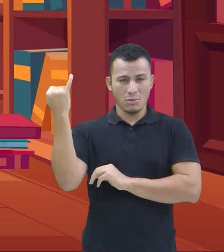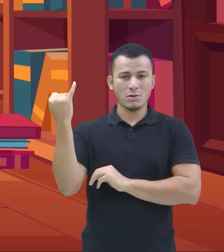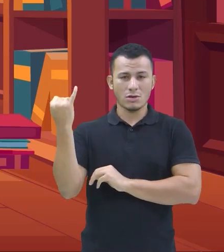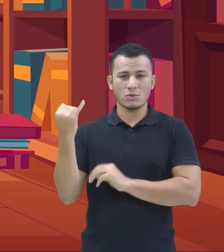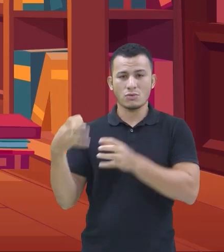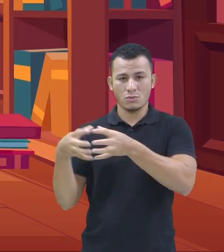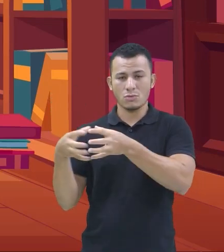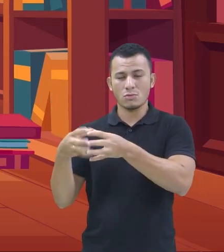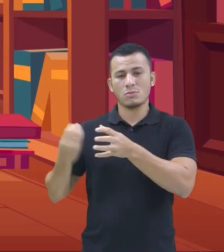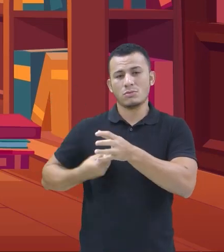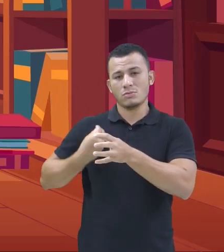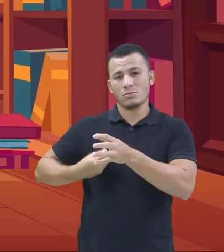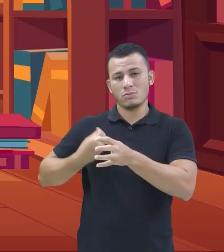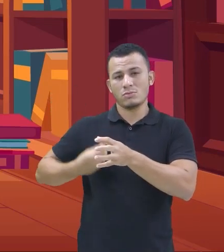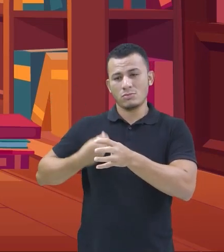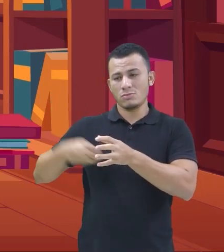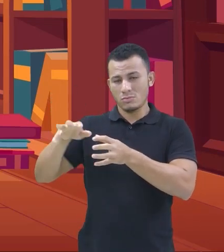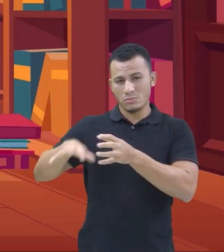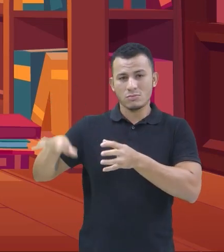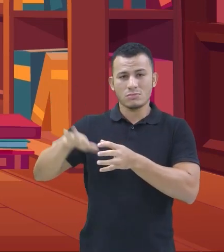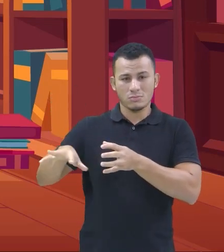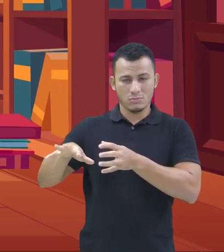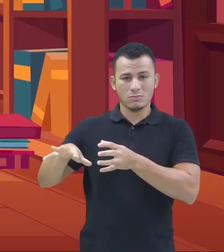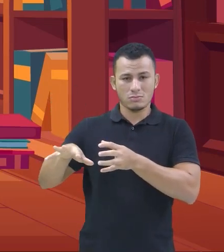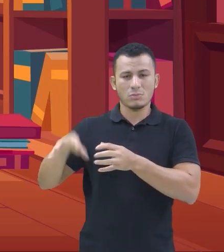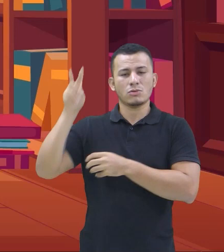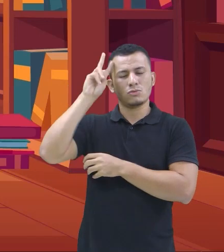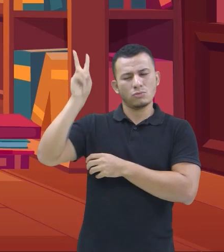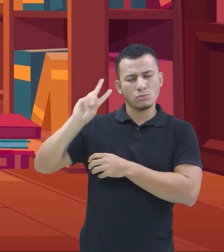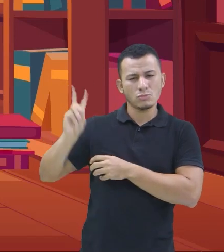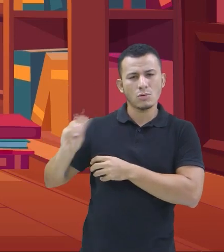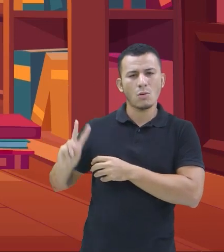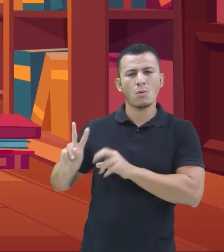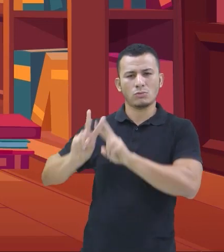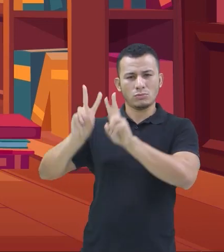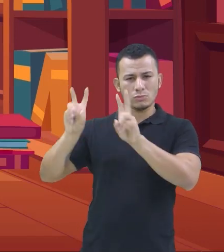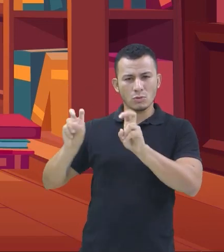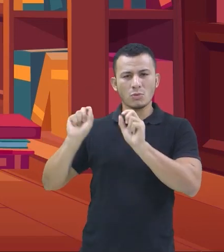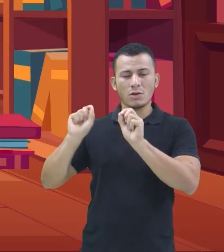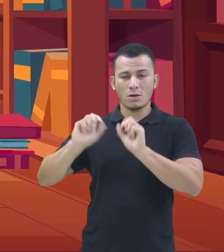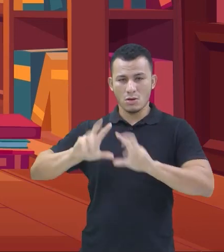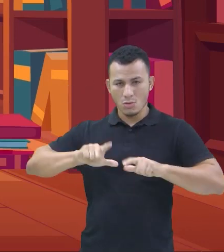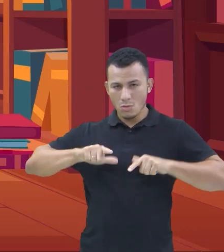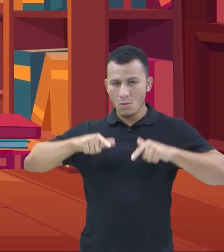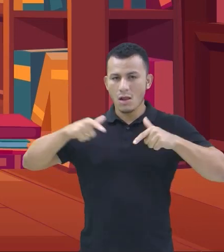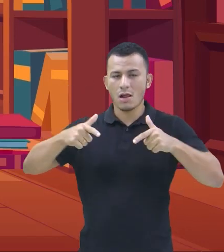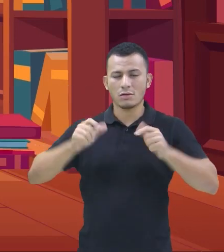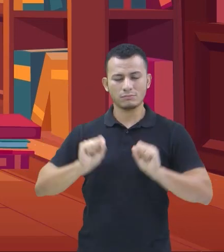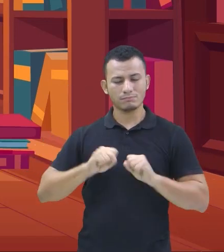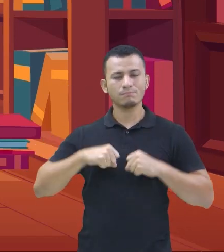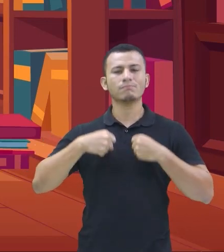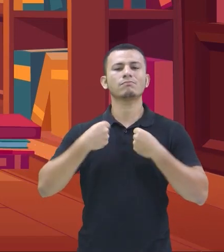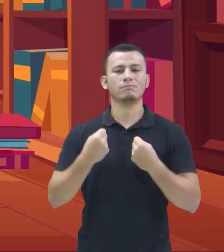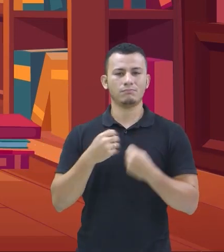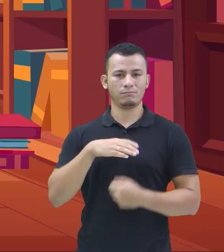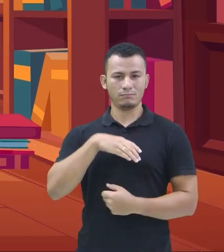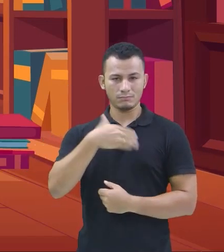étnico habitante da região, reconhecido historicamente pela sua coragem e valentia.